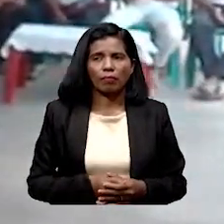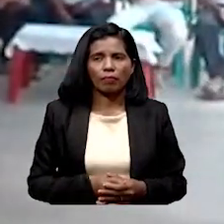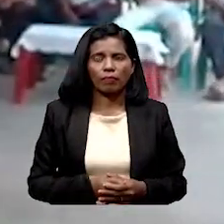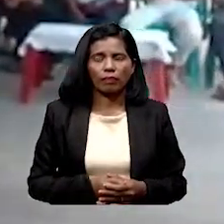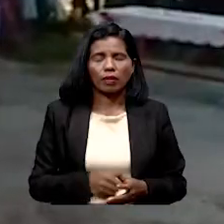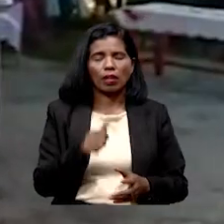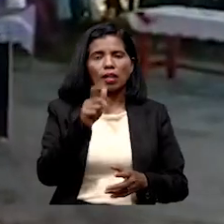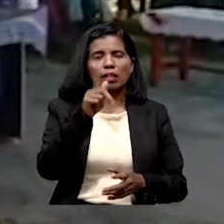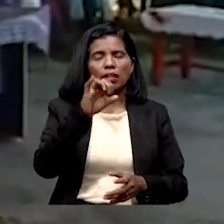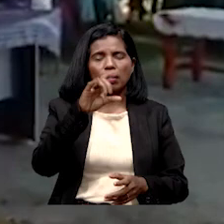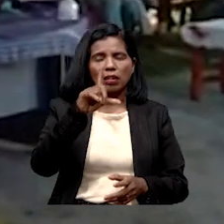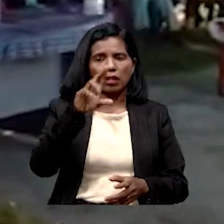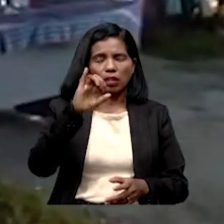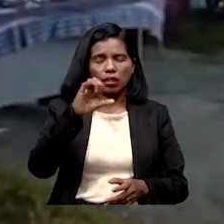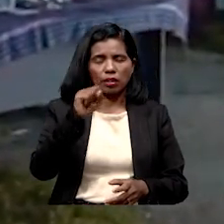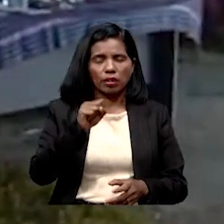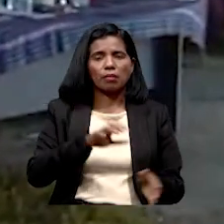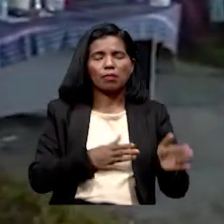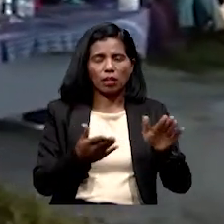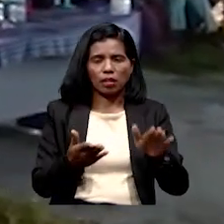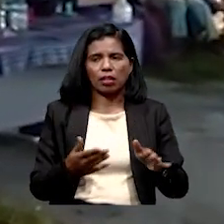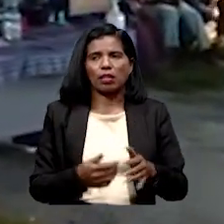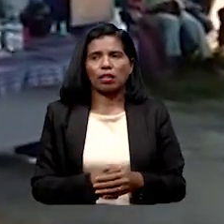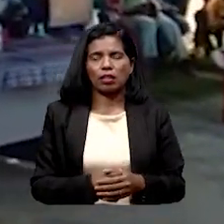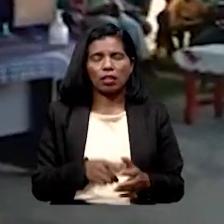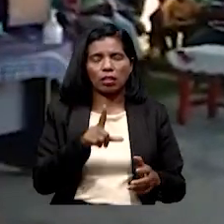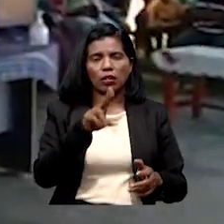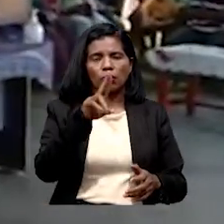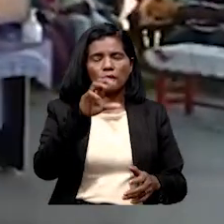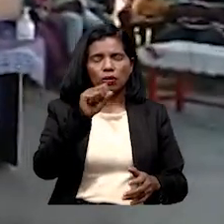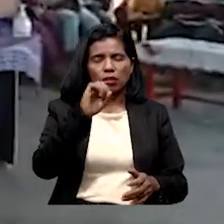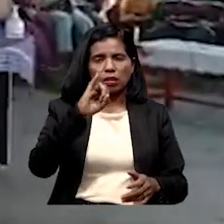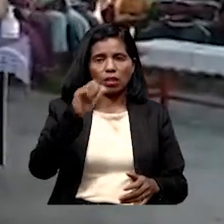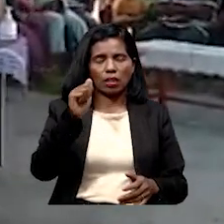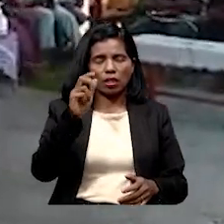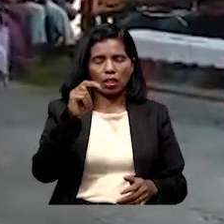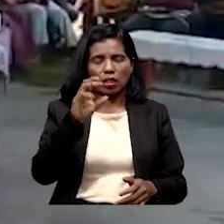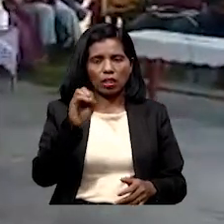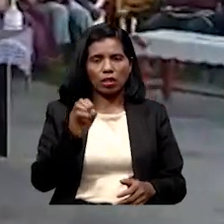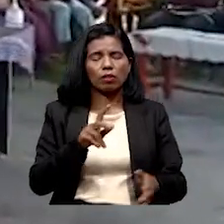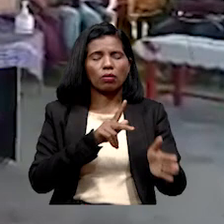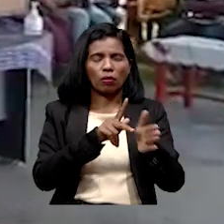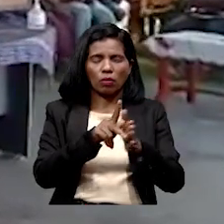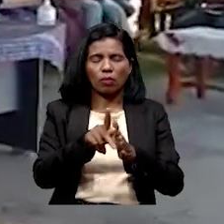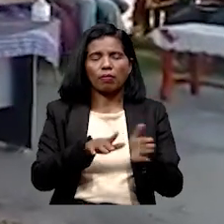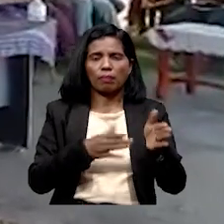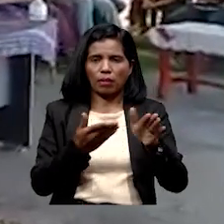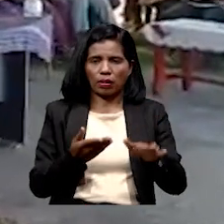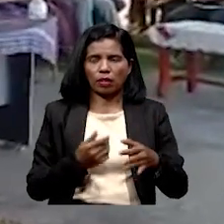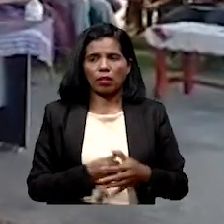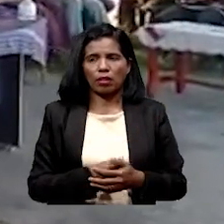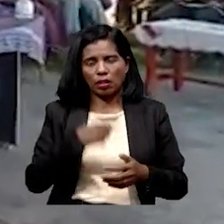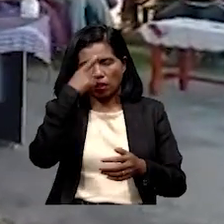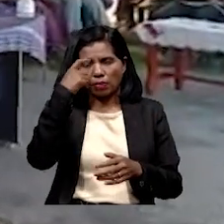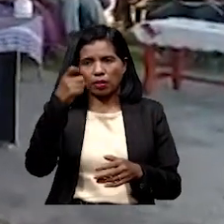ikum itu, Luciano, Heroi contra golpe na Nian, oh e o Vitor. Me